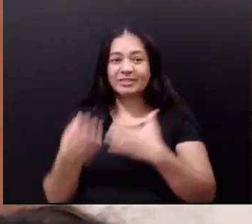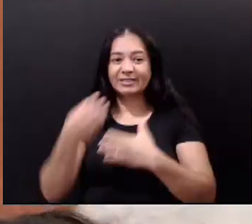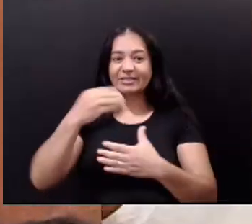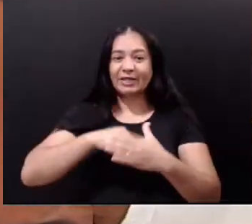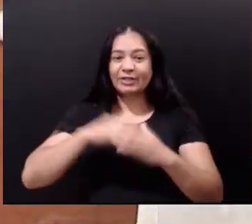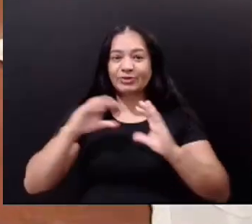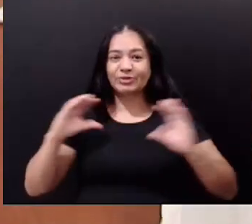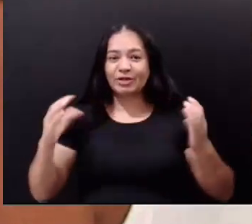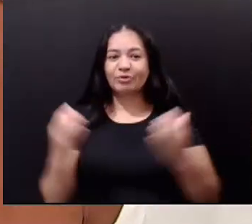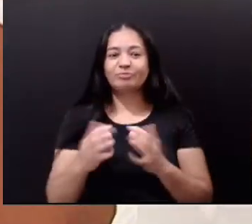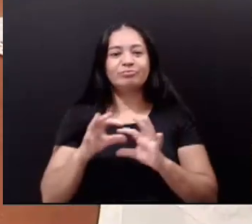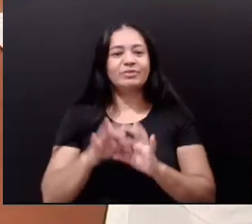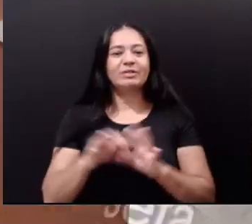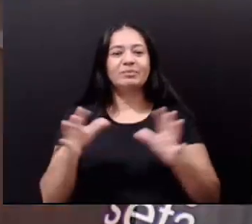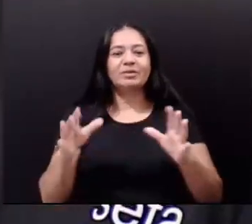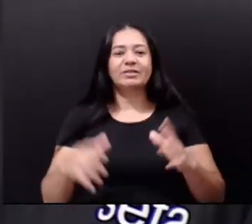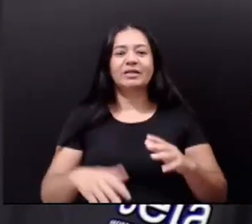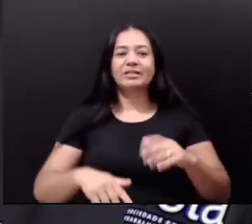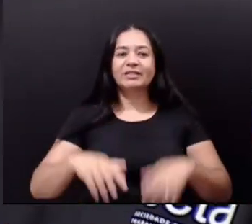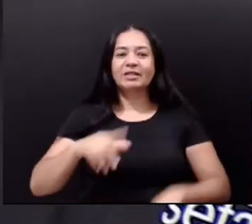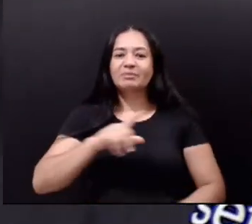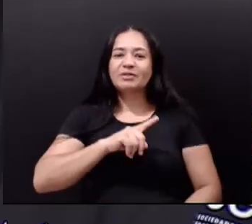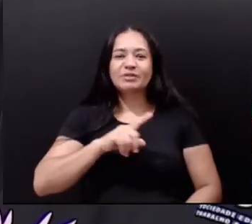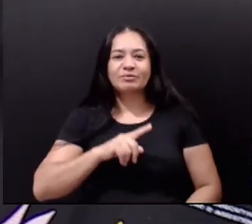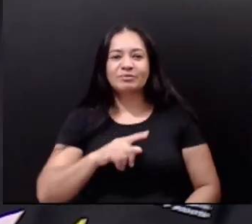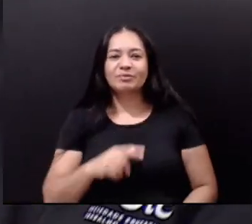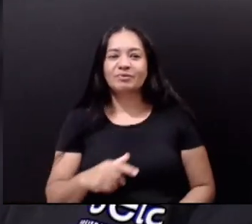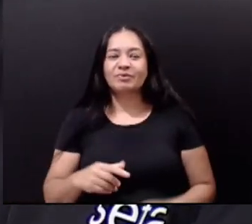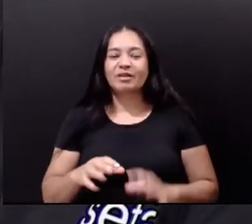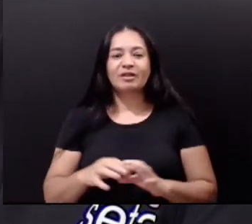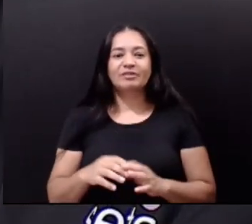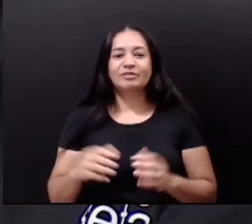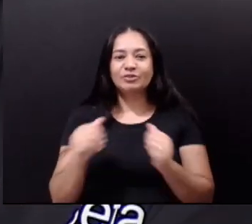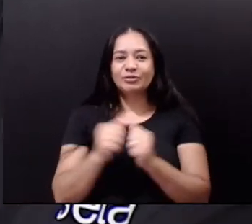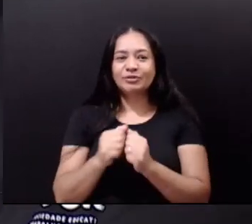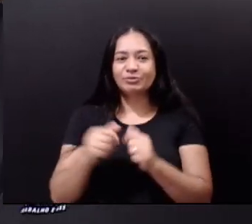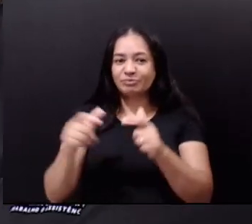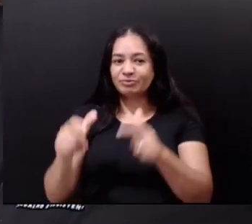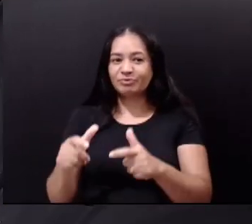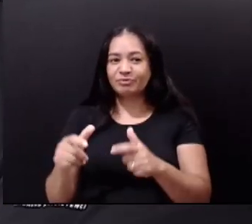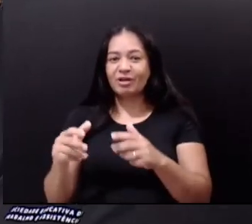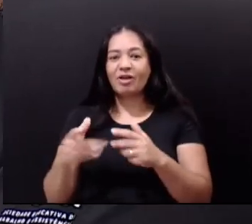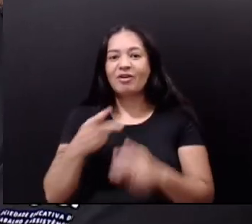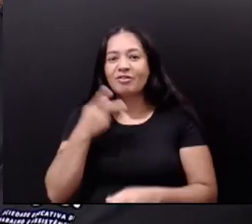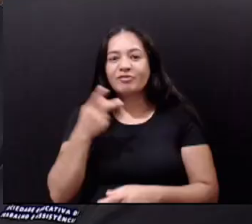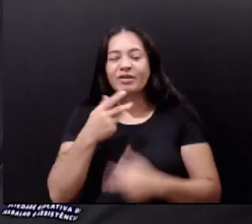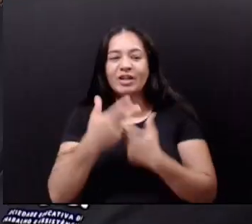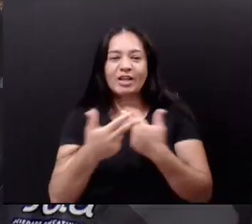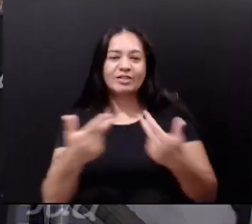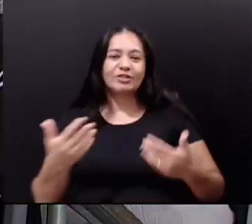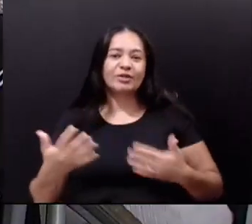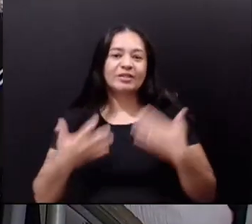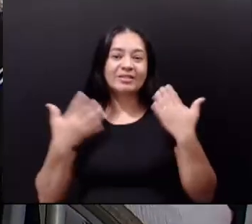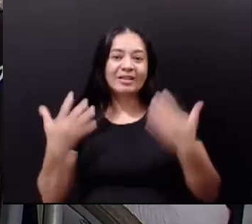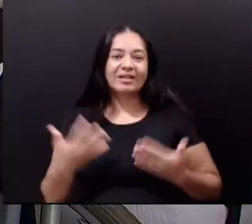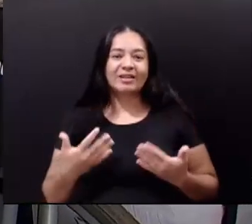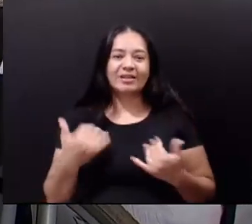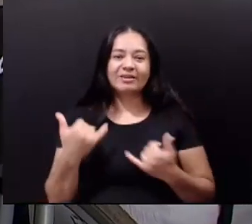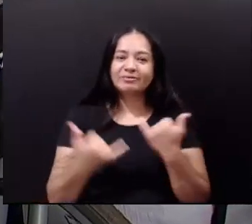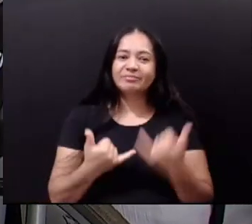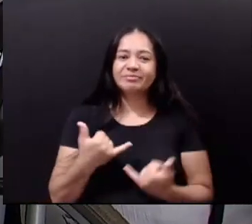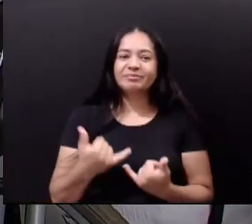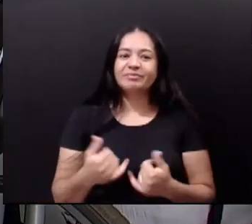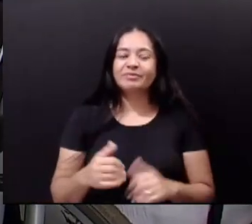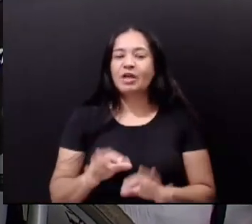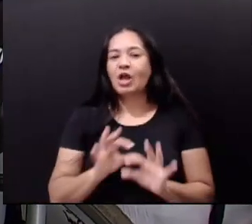têm de circular, vir espontaneamente no espaço, falar de coisas boas, alegres, brincar. Isso é muito rico, isso abastece a gente para a